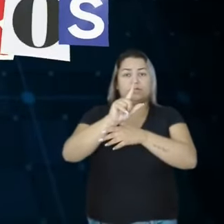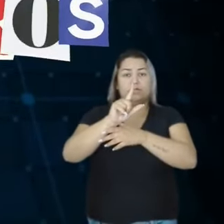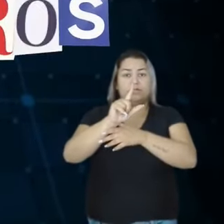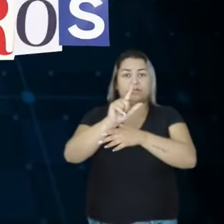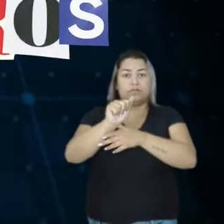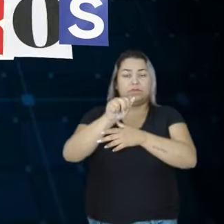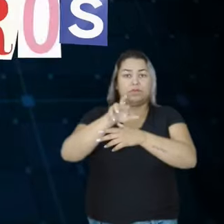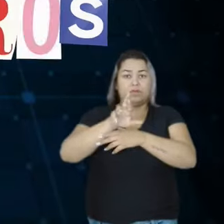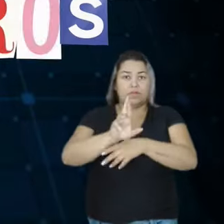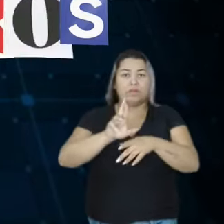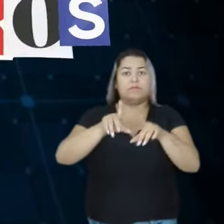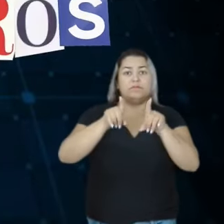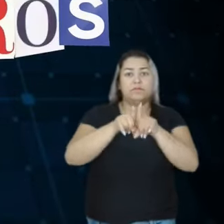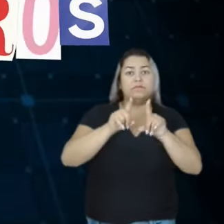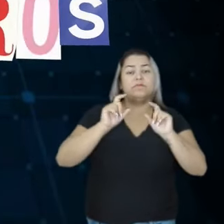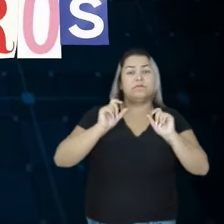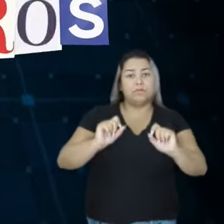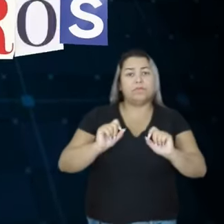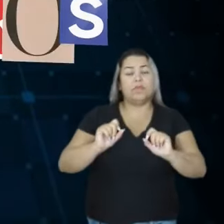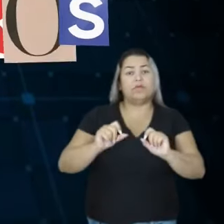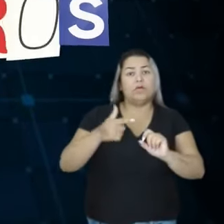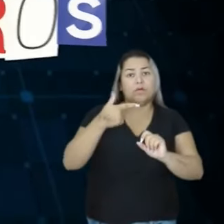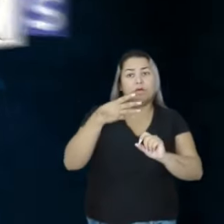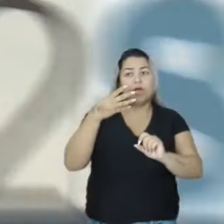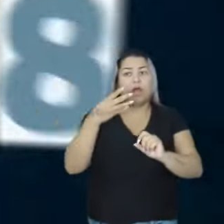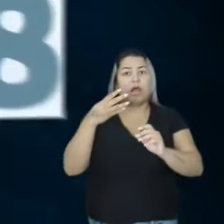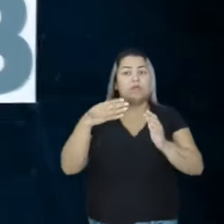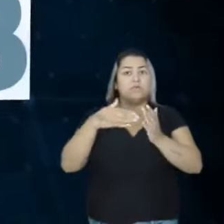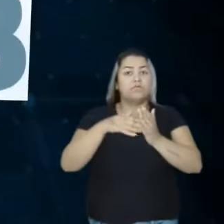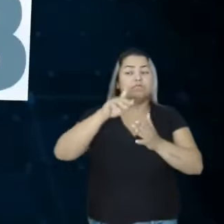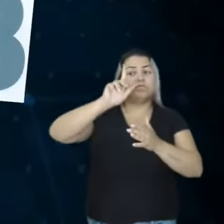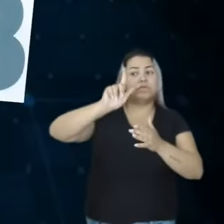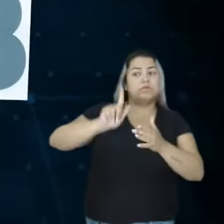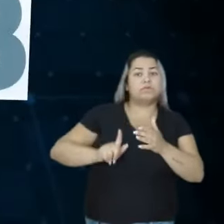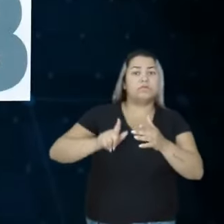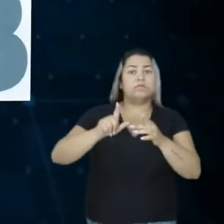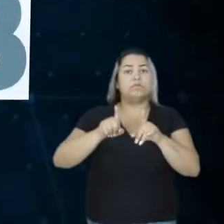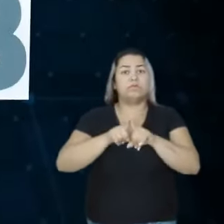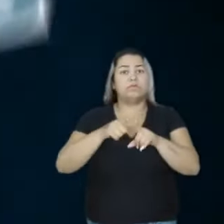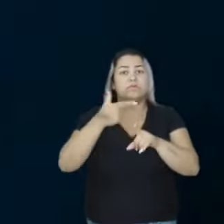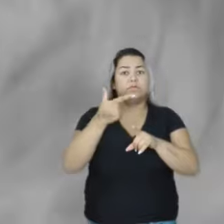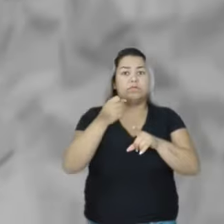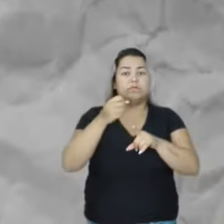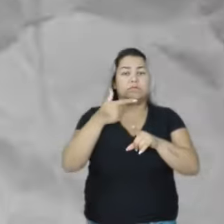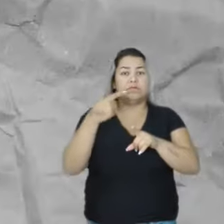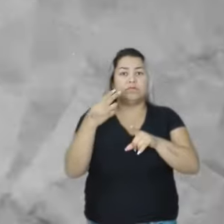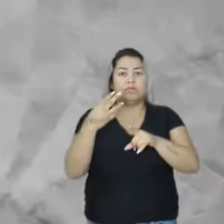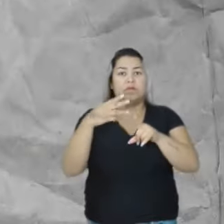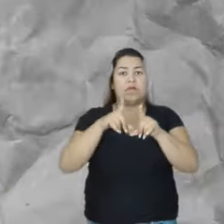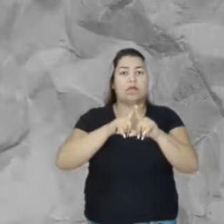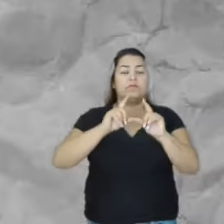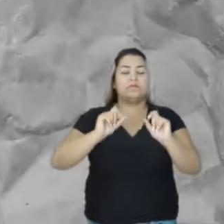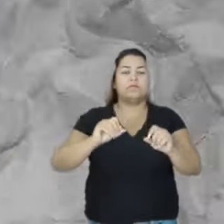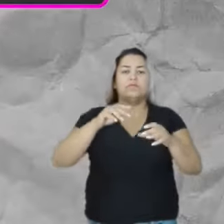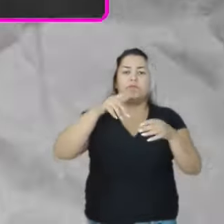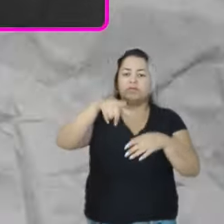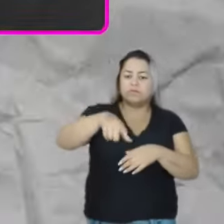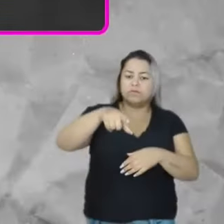em 10 de janeiro de 2024 e farão a gestão até janeiro de 2028. Os eleitos terão